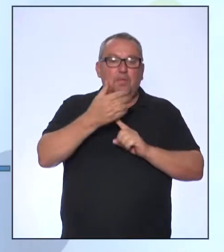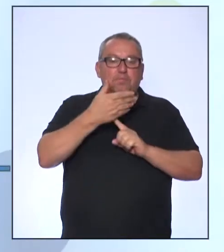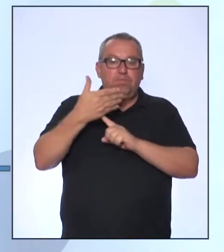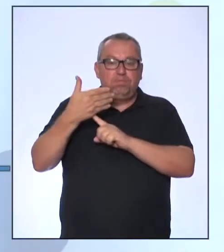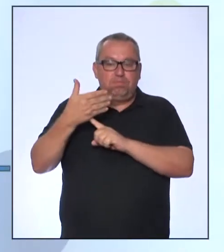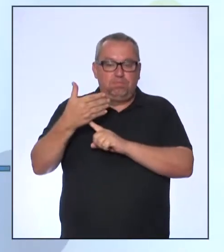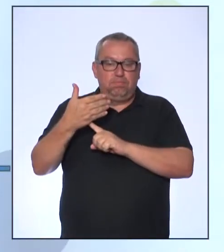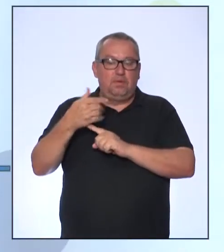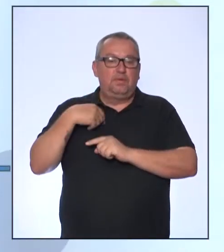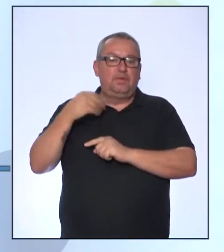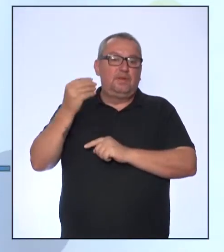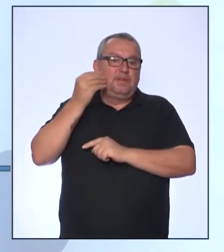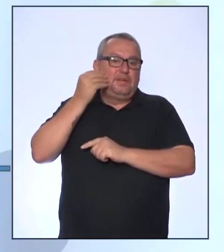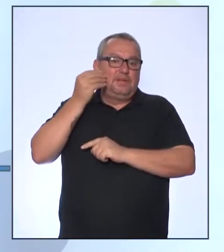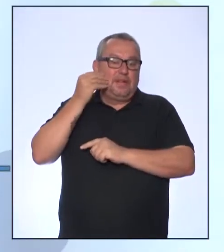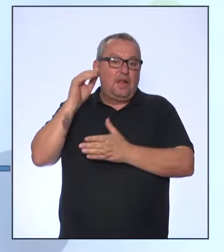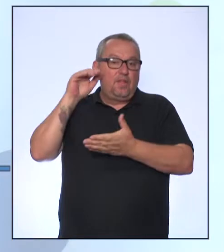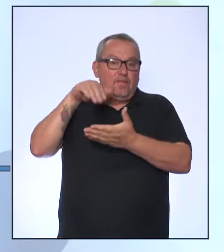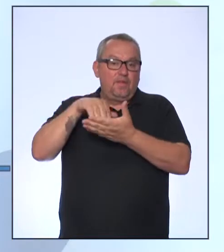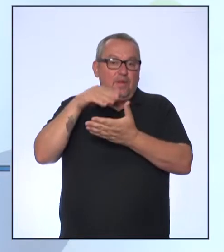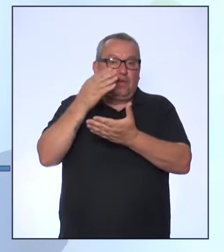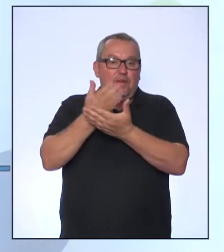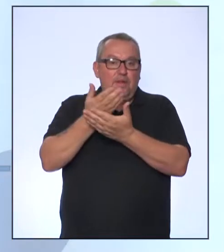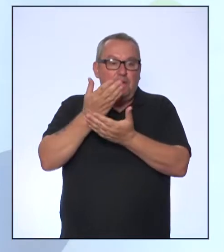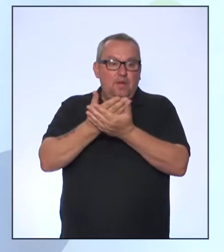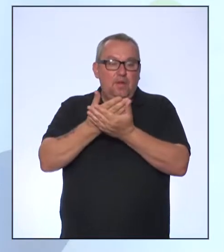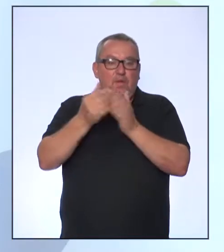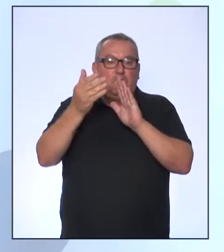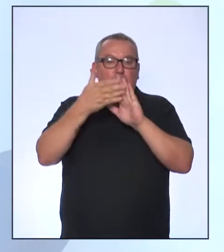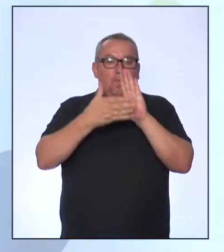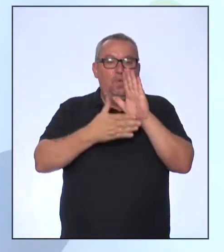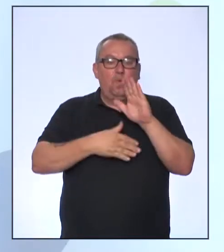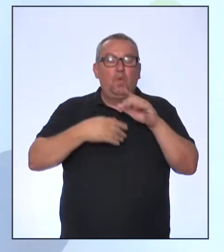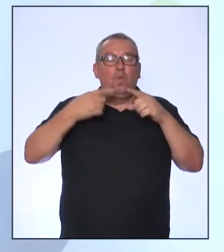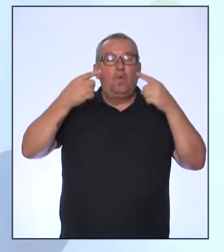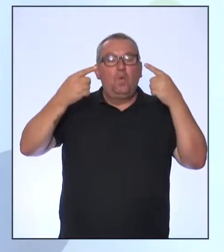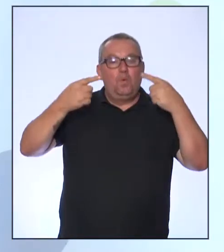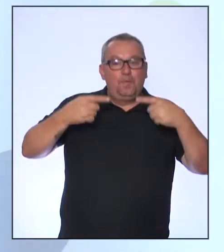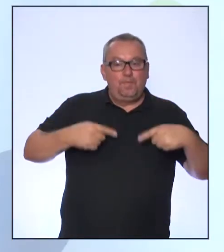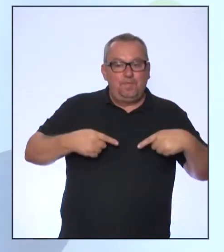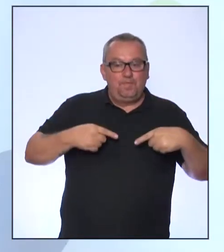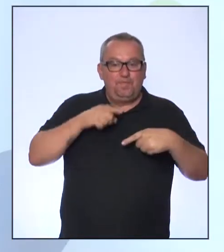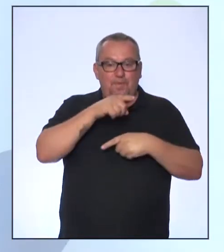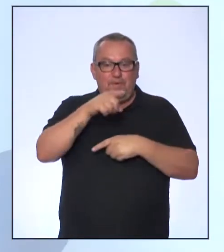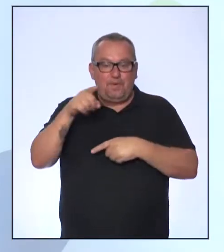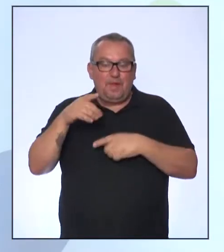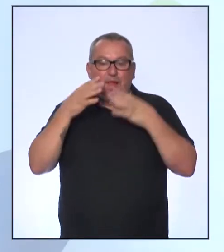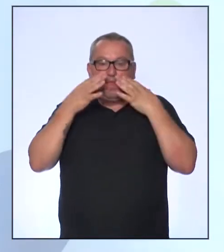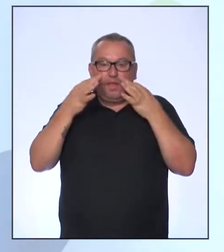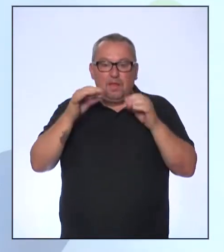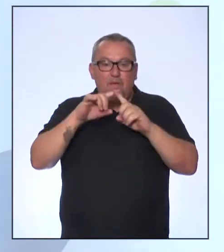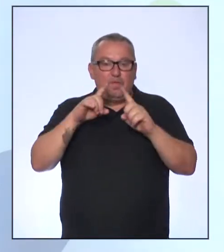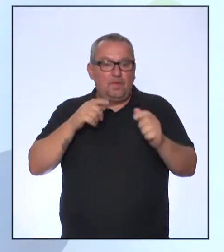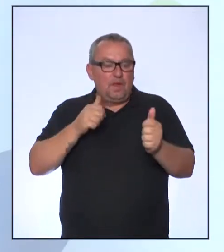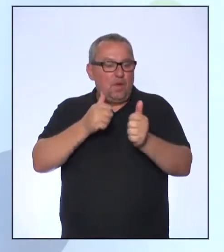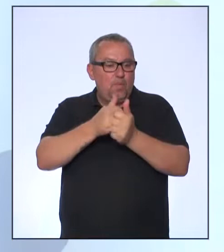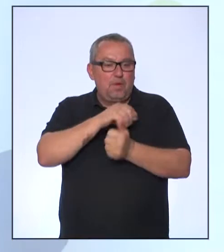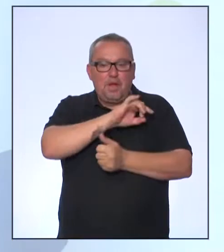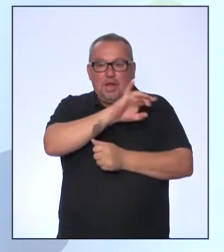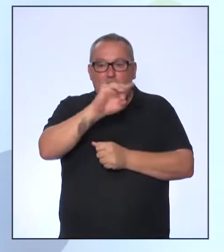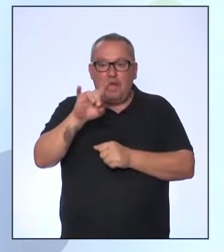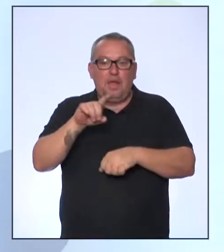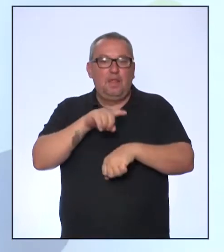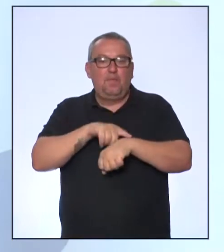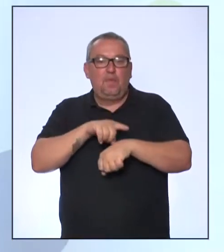gente vai tentar, no final dessa aula, propor um desafio para os estudantes, que você fique atento, que você acompanhe aí cada momento